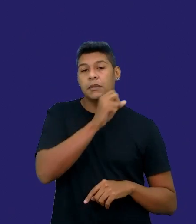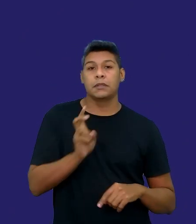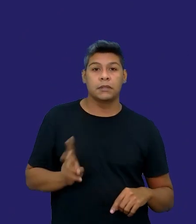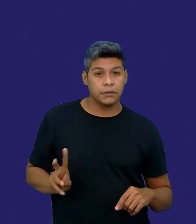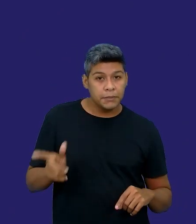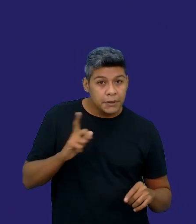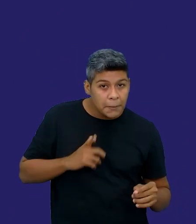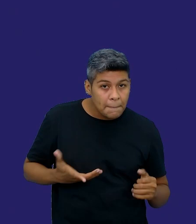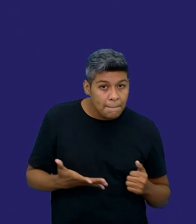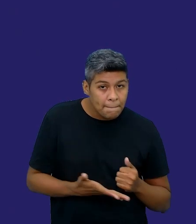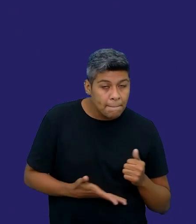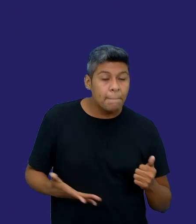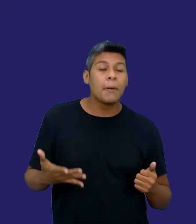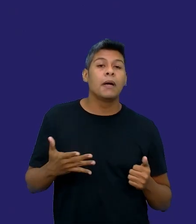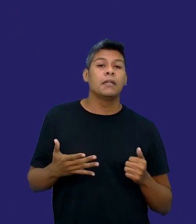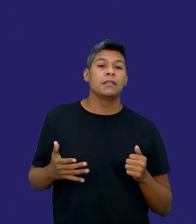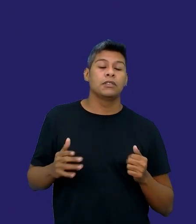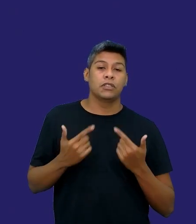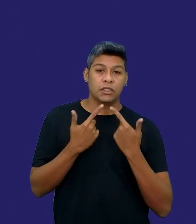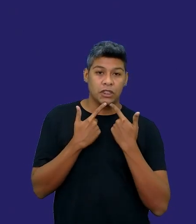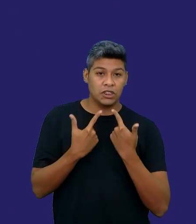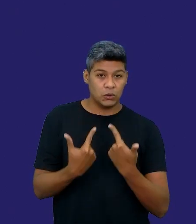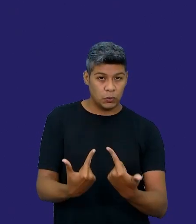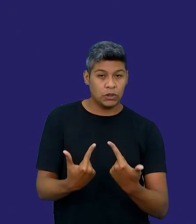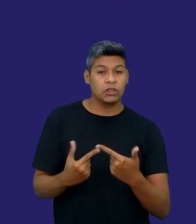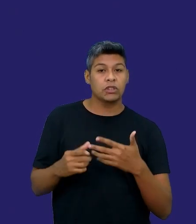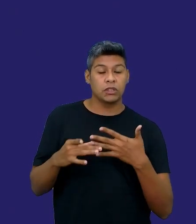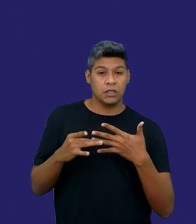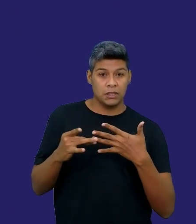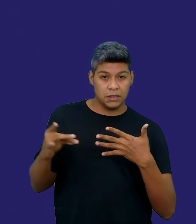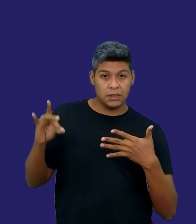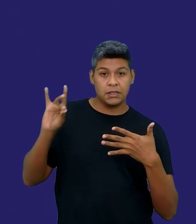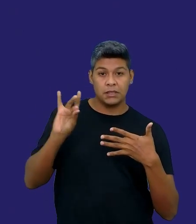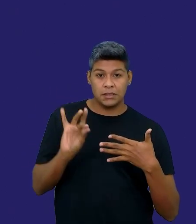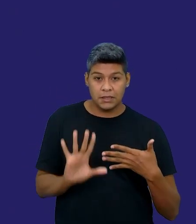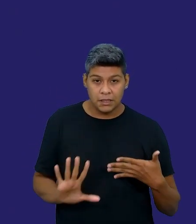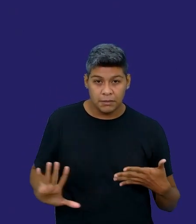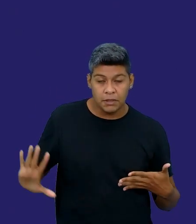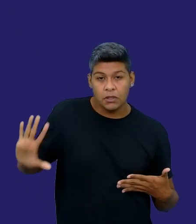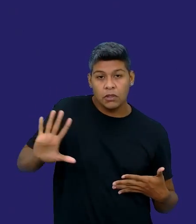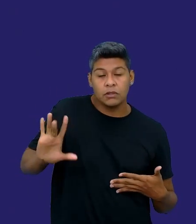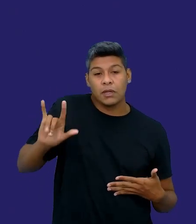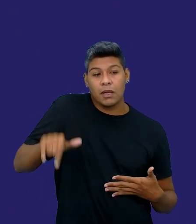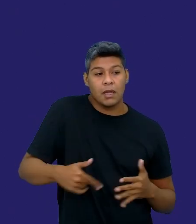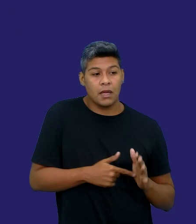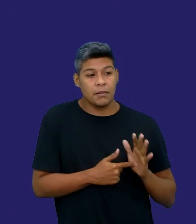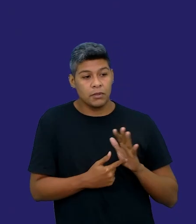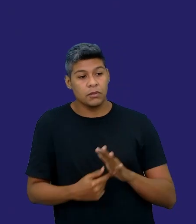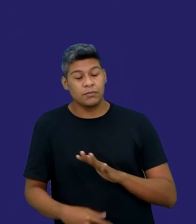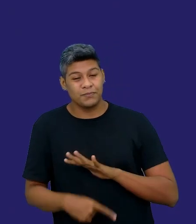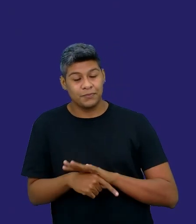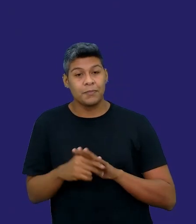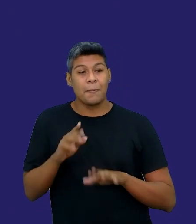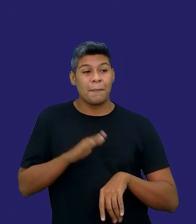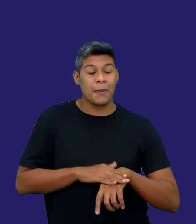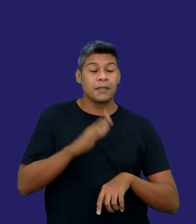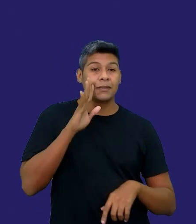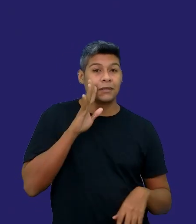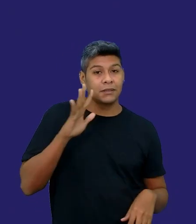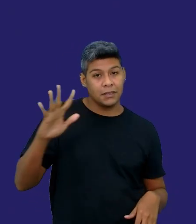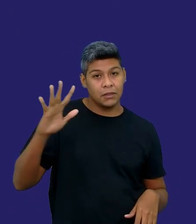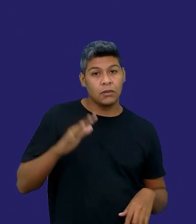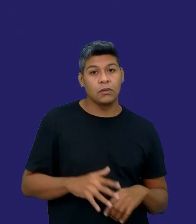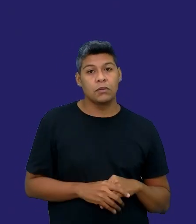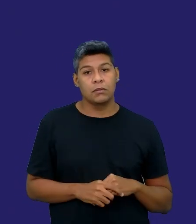tendo como base a análise linguística e semiótica. Então, a gente vai partir dessas questões que foram apresentadas, que são mais teóricas, né,